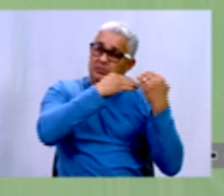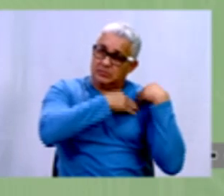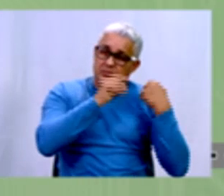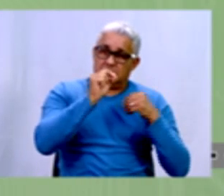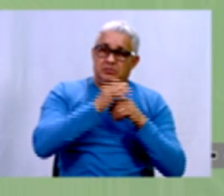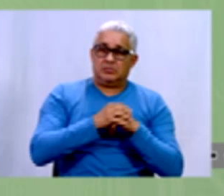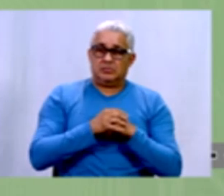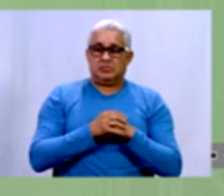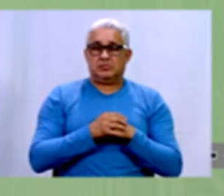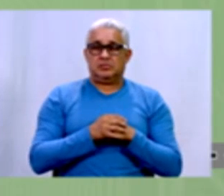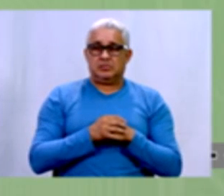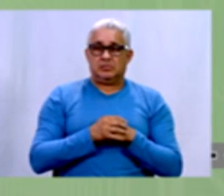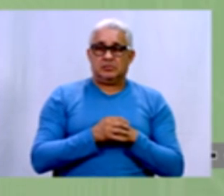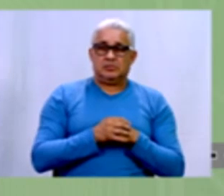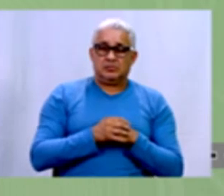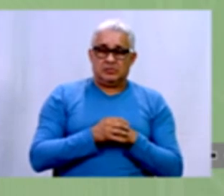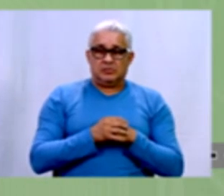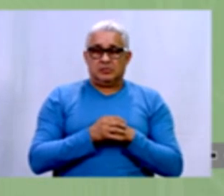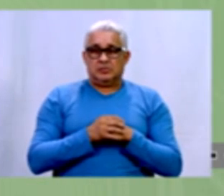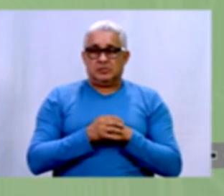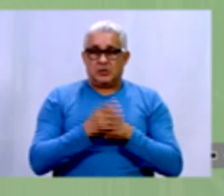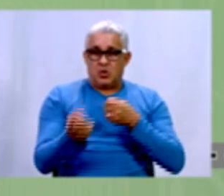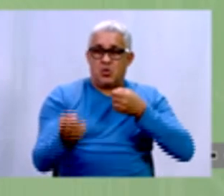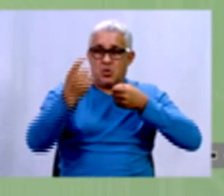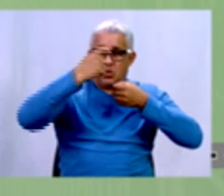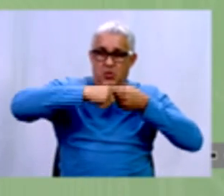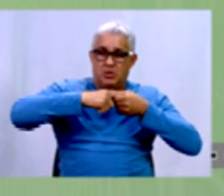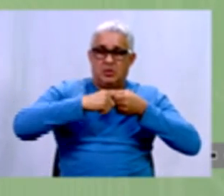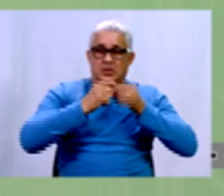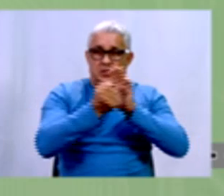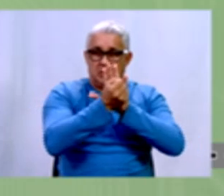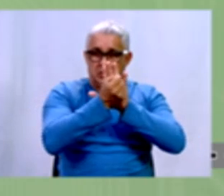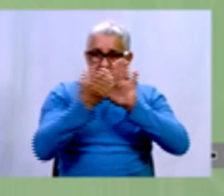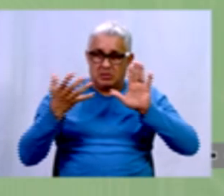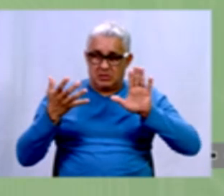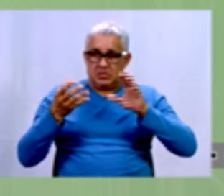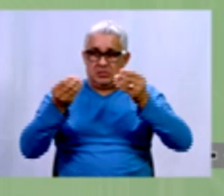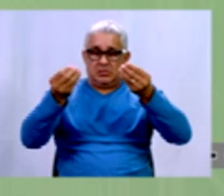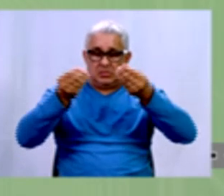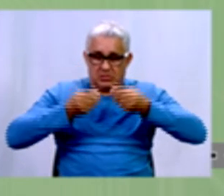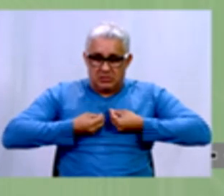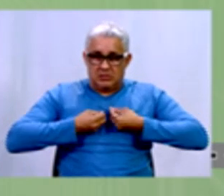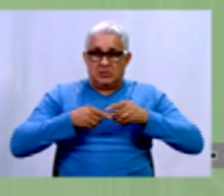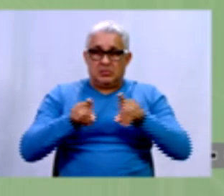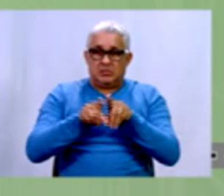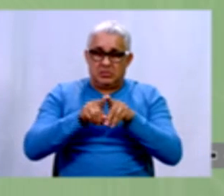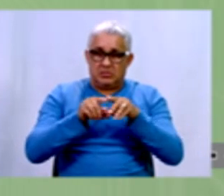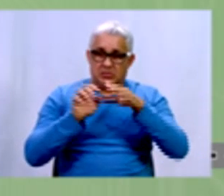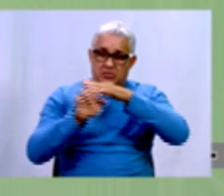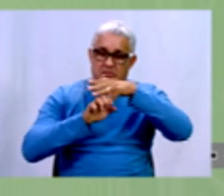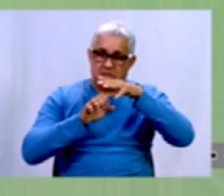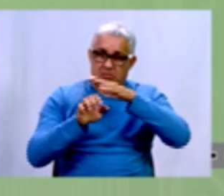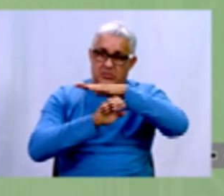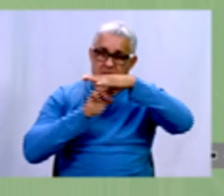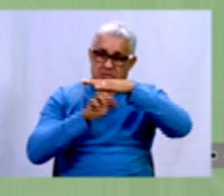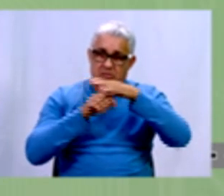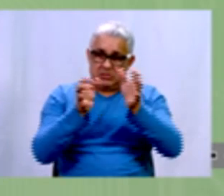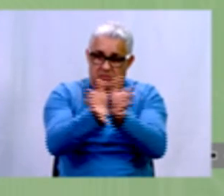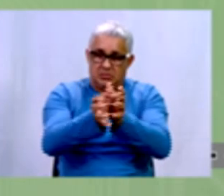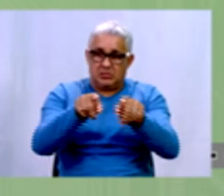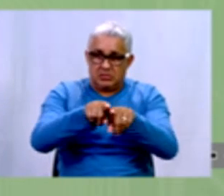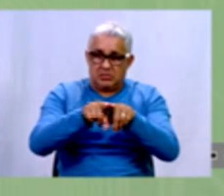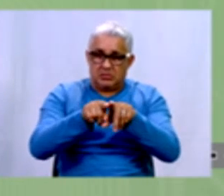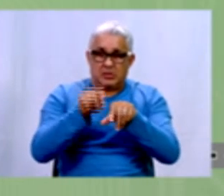pela rentabilidade, ou seja, pelo retorno que essa aplicação vai dar para a organização. É ele